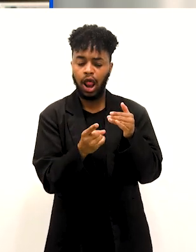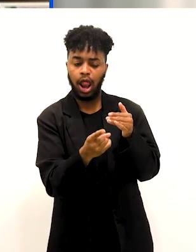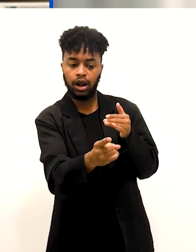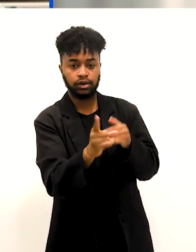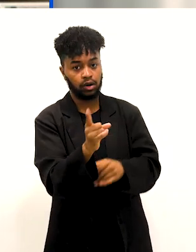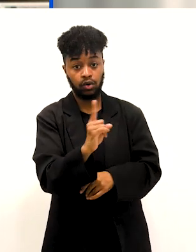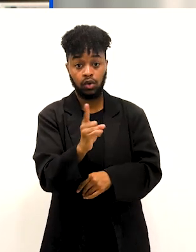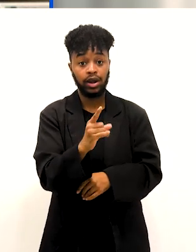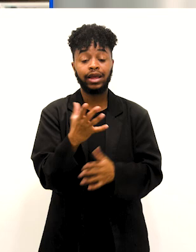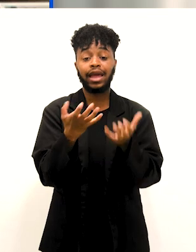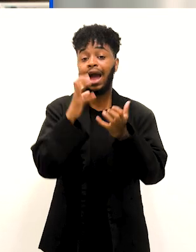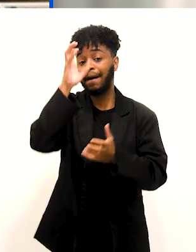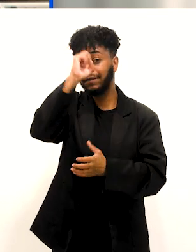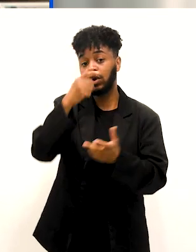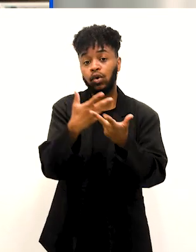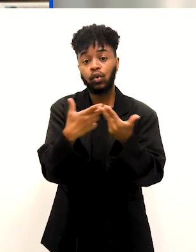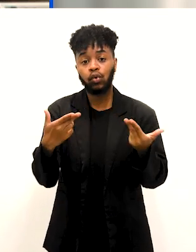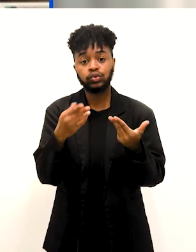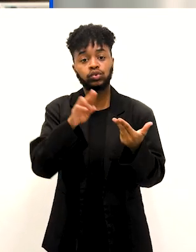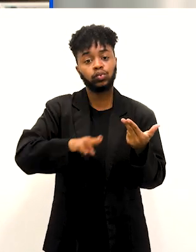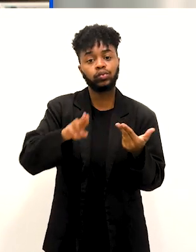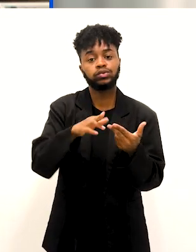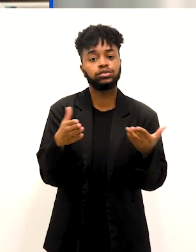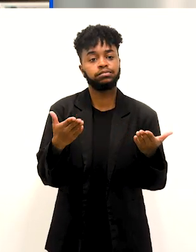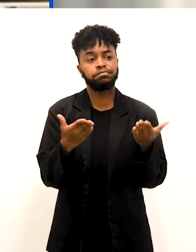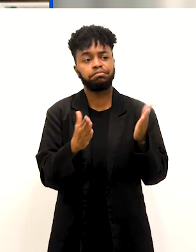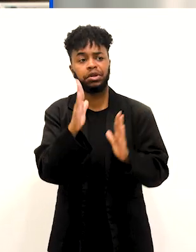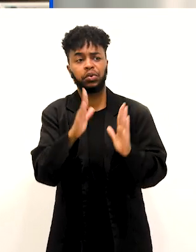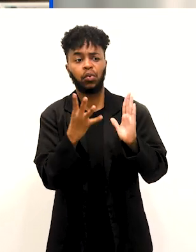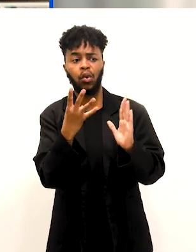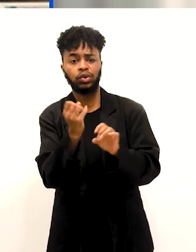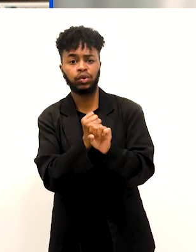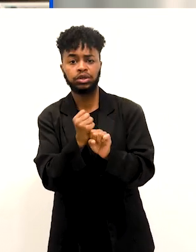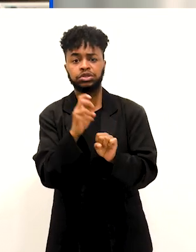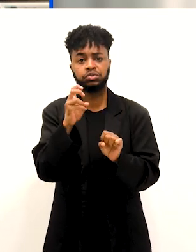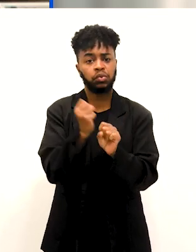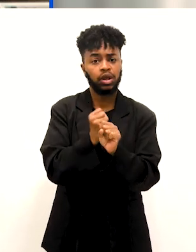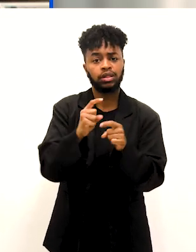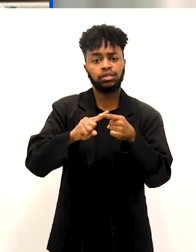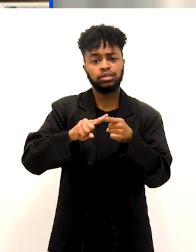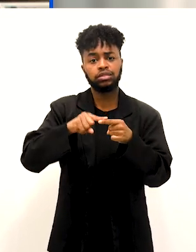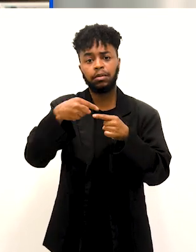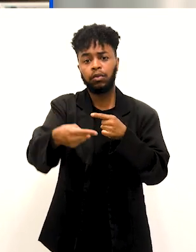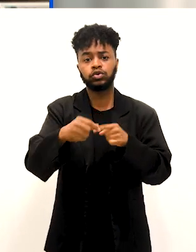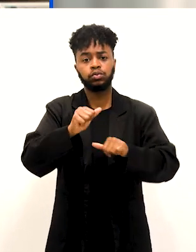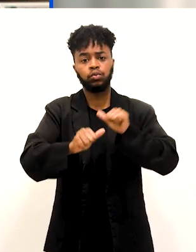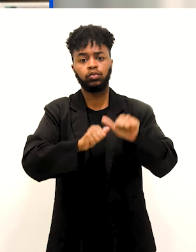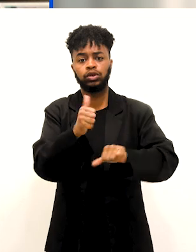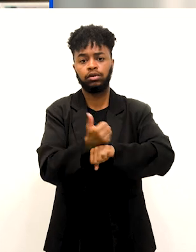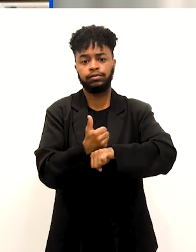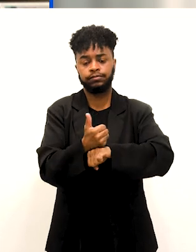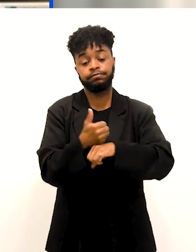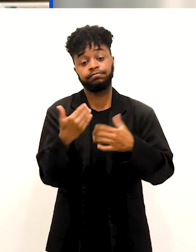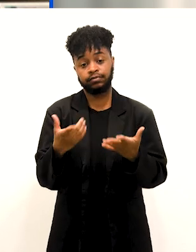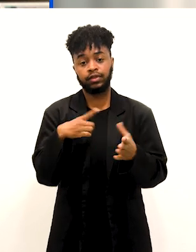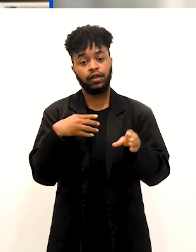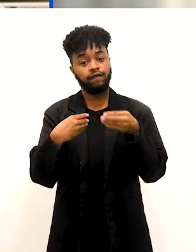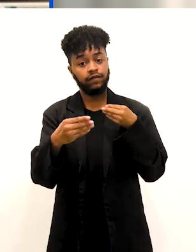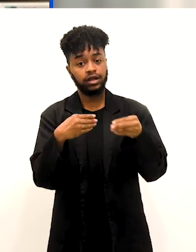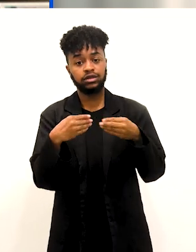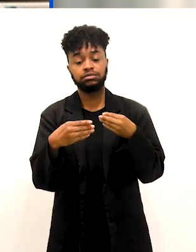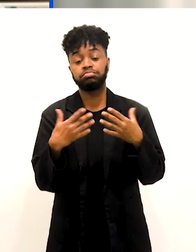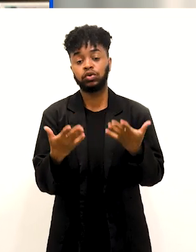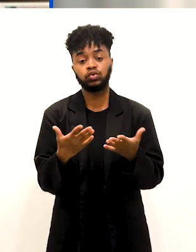Eles pensam em aprender alguma coisa para colocar em prática por 4, 5 anos e talvez mudar de carreira lá na frente. Então, essa flexibilidade